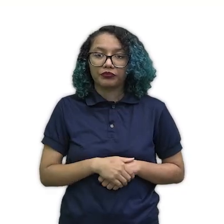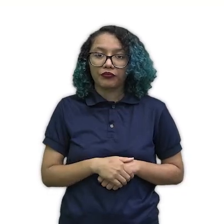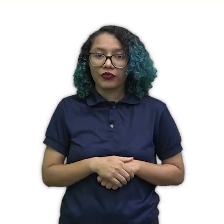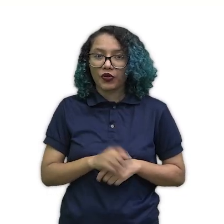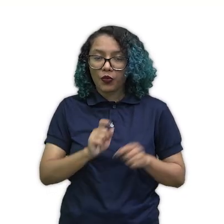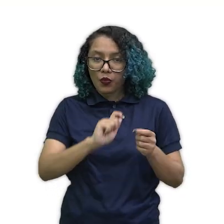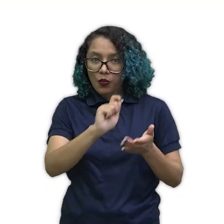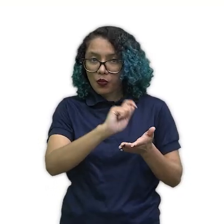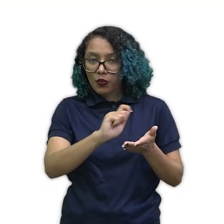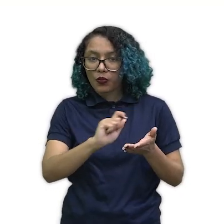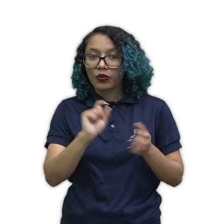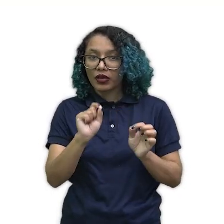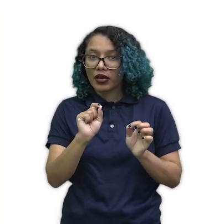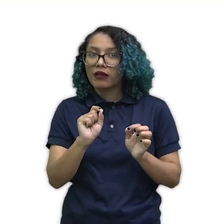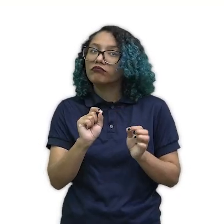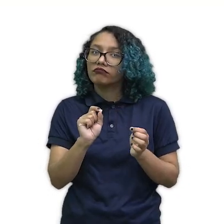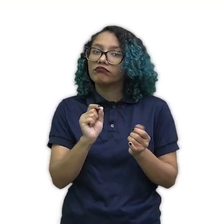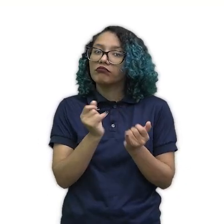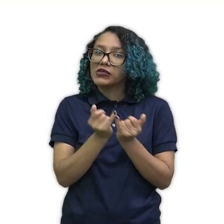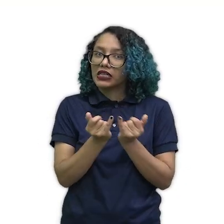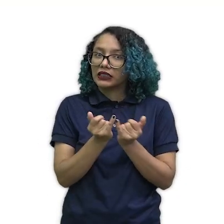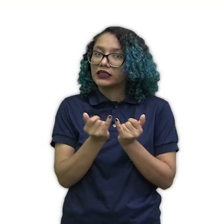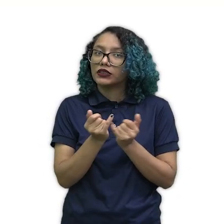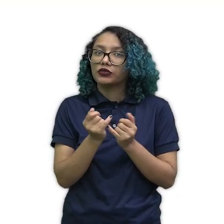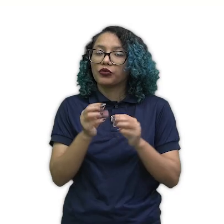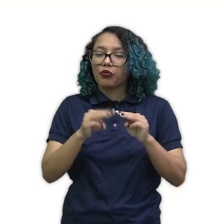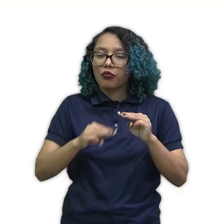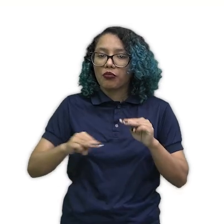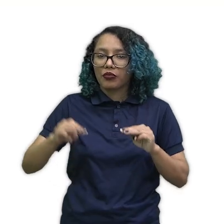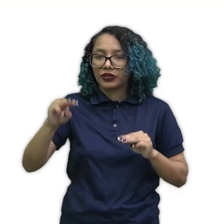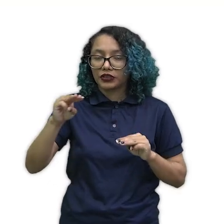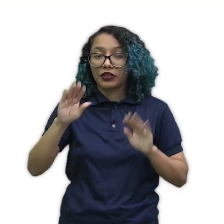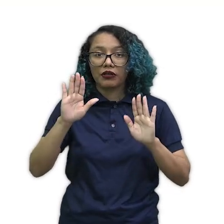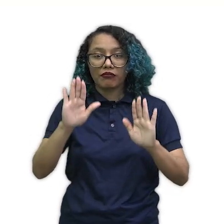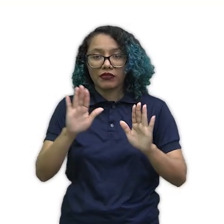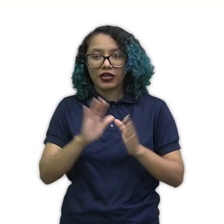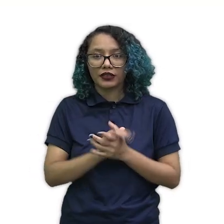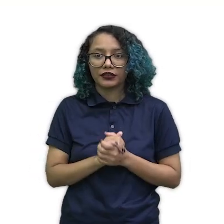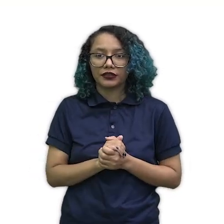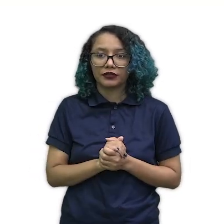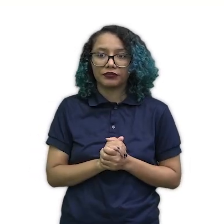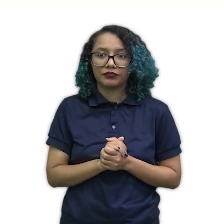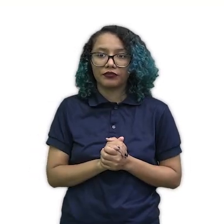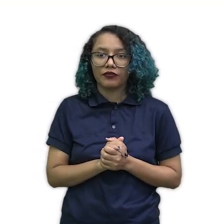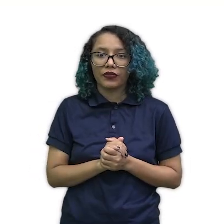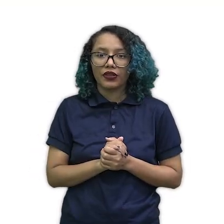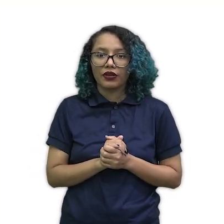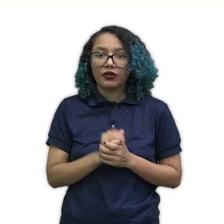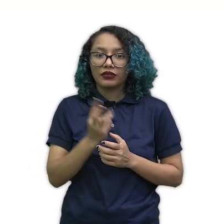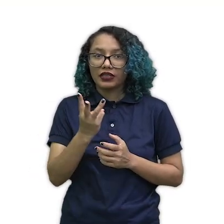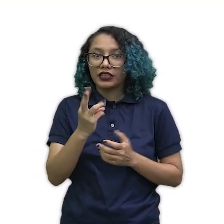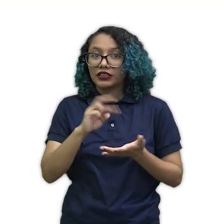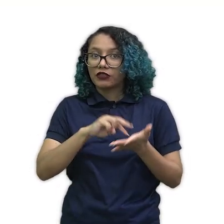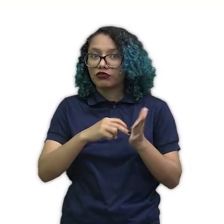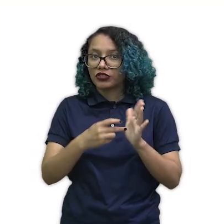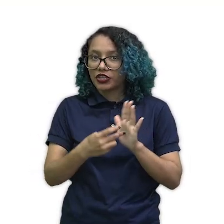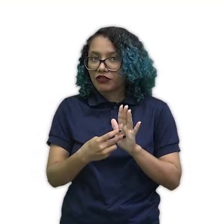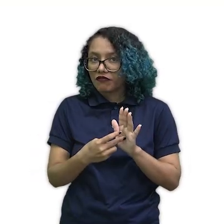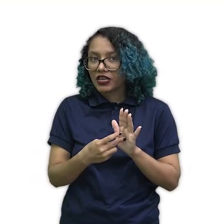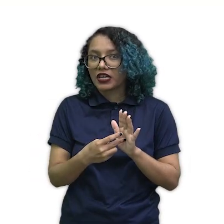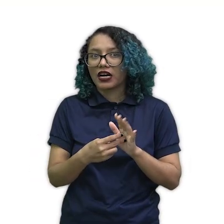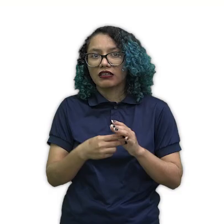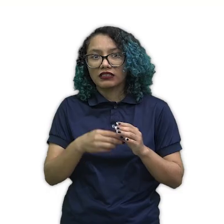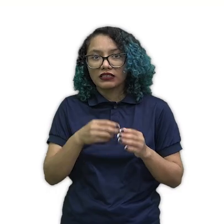bom? Quando a gente resolve esse cálculo, eu não quero te dizer que o 3 é a mediana. Eu quero